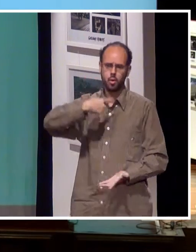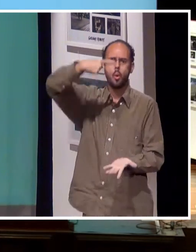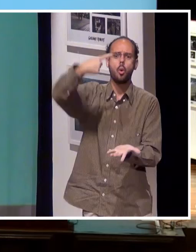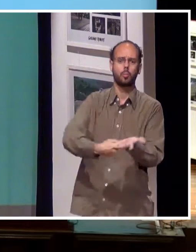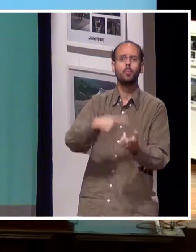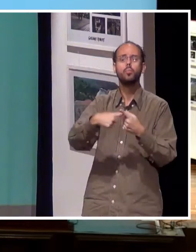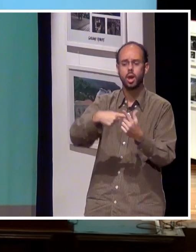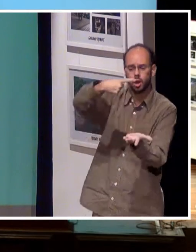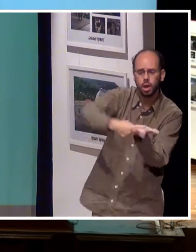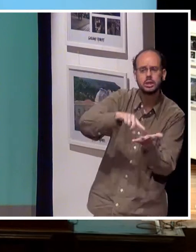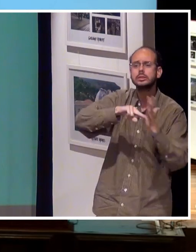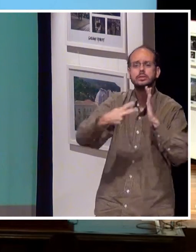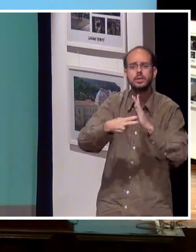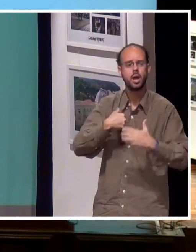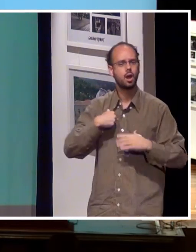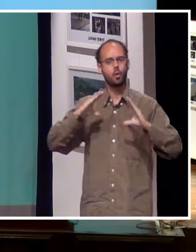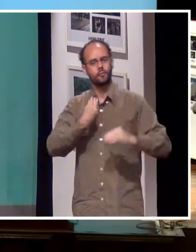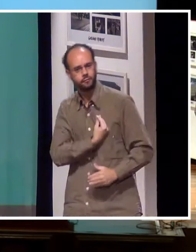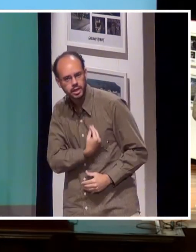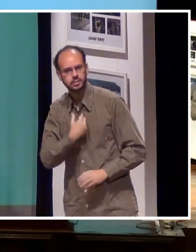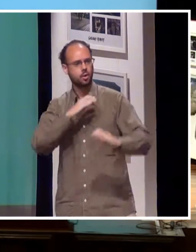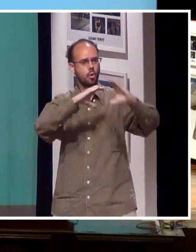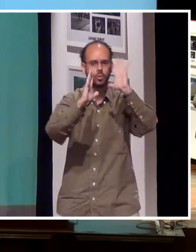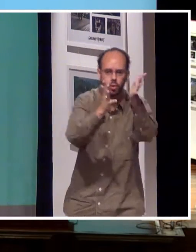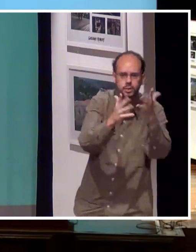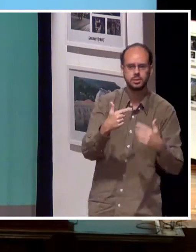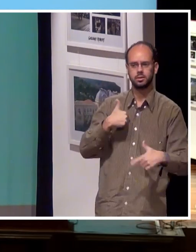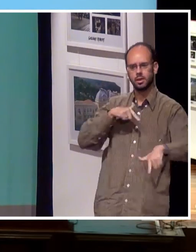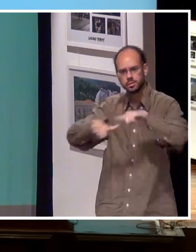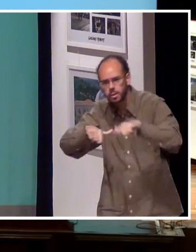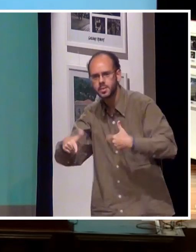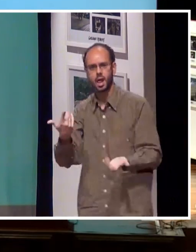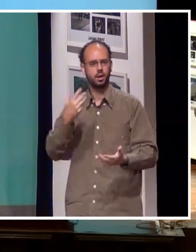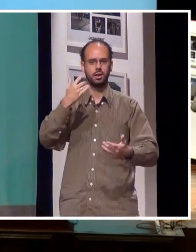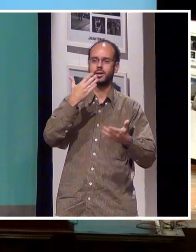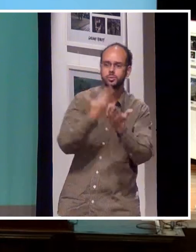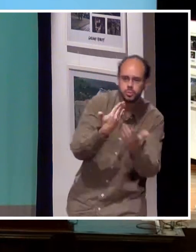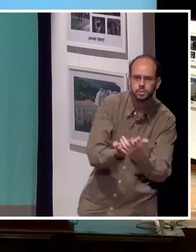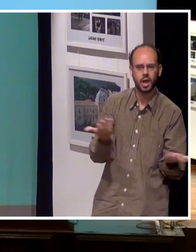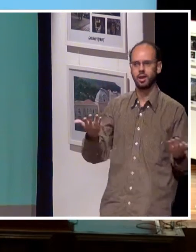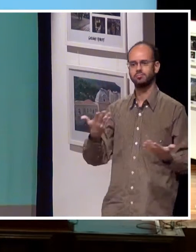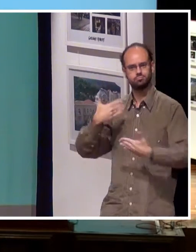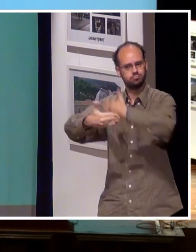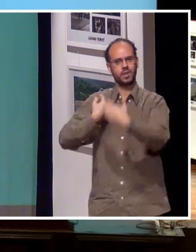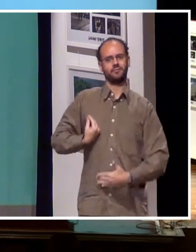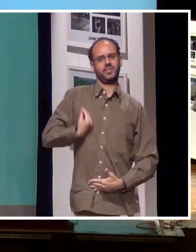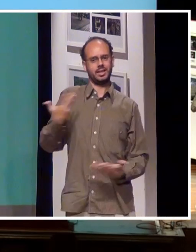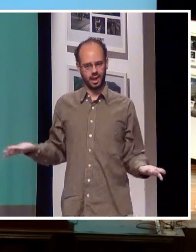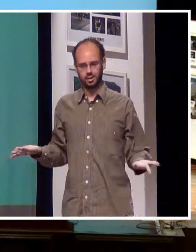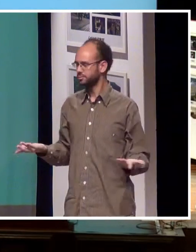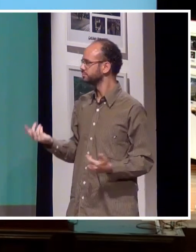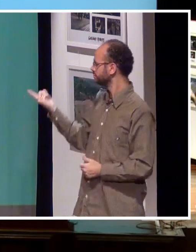eu inserido, né, o ser surdo inserido nessa comunidade, que vem a ser isso, com essa língua sendo articulada, através